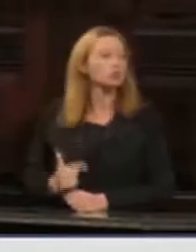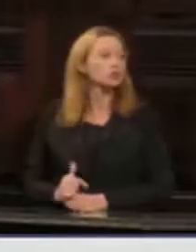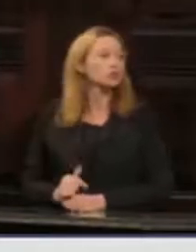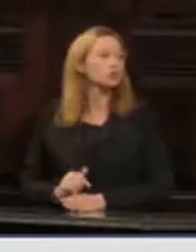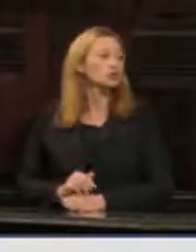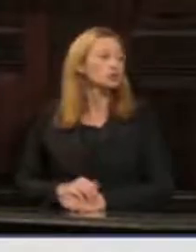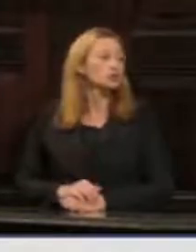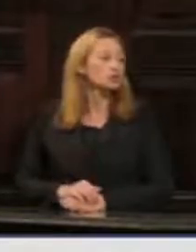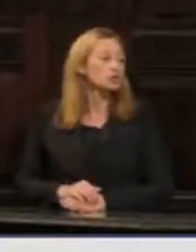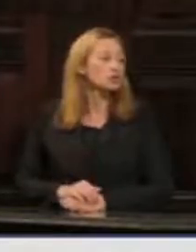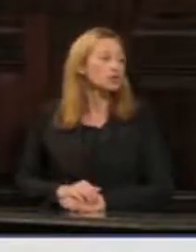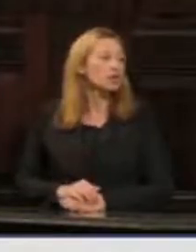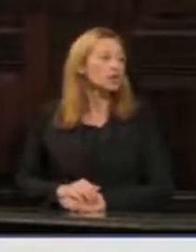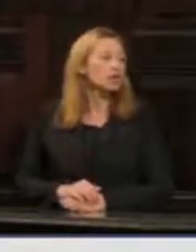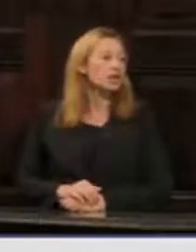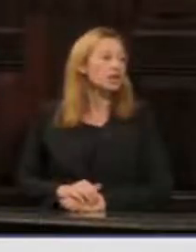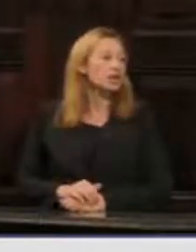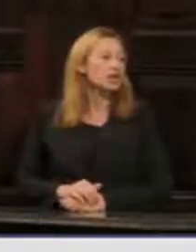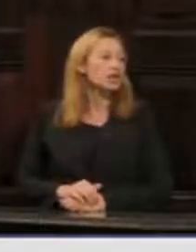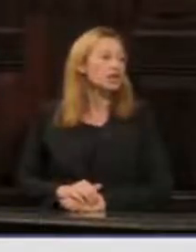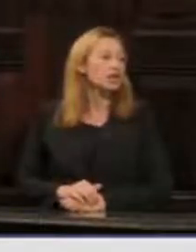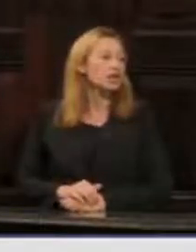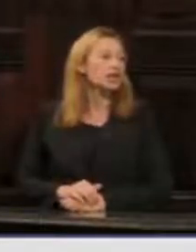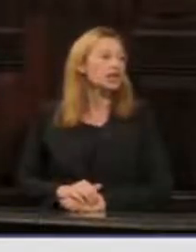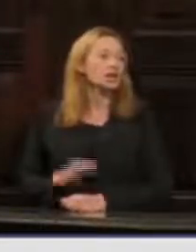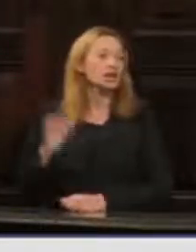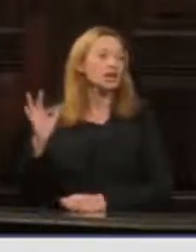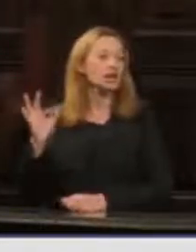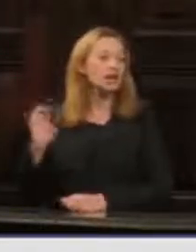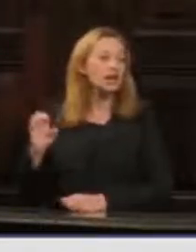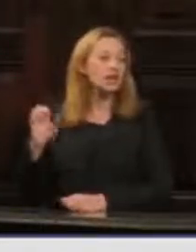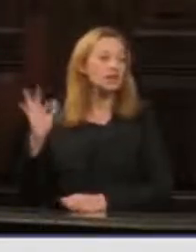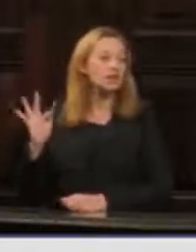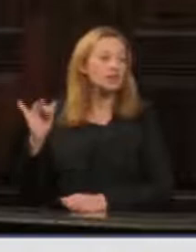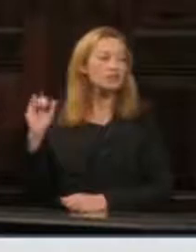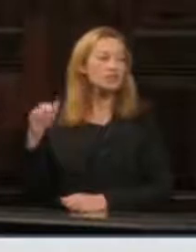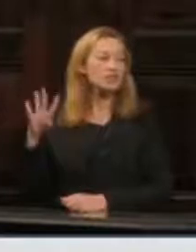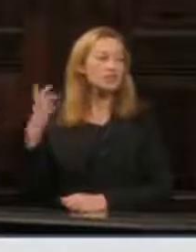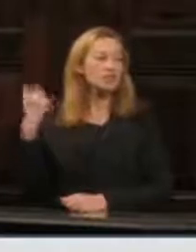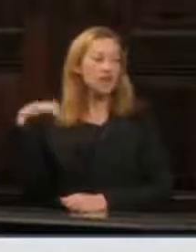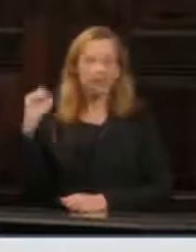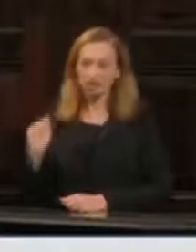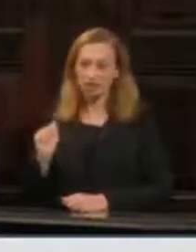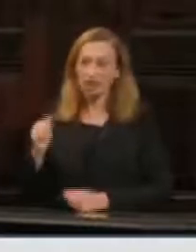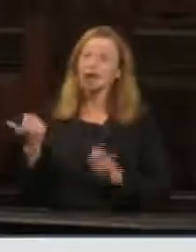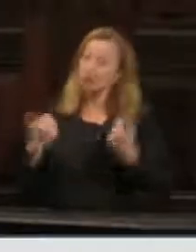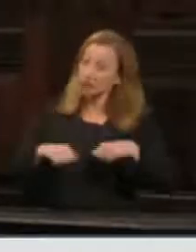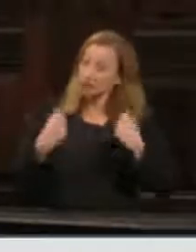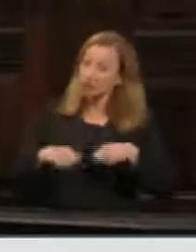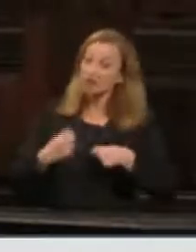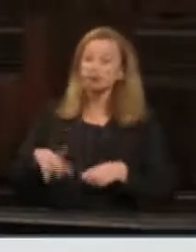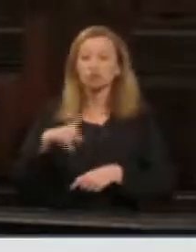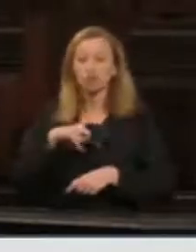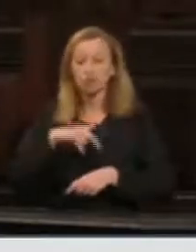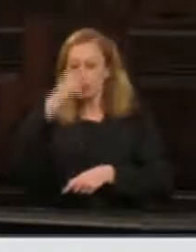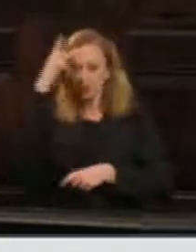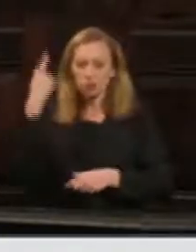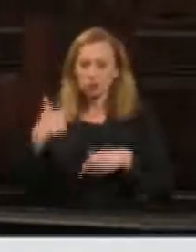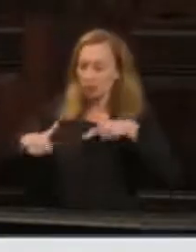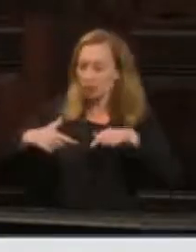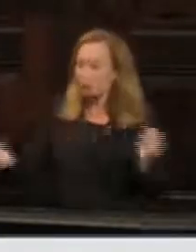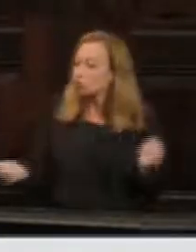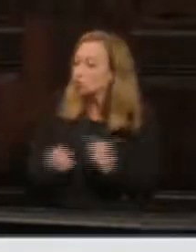pilar da eficiência. Nós precisamos ter mandatos e gabinetes extremamente produtivos e eficientes, e acho que é uma